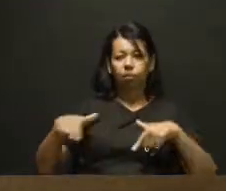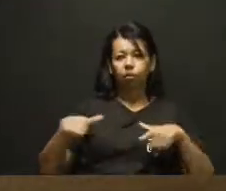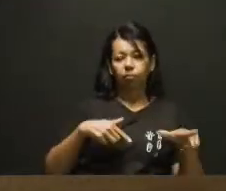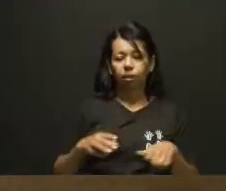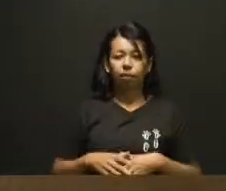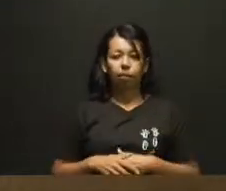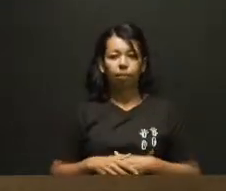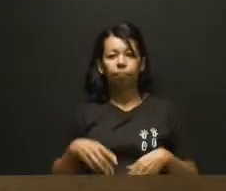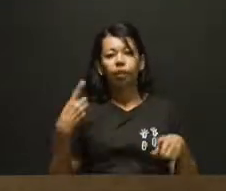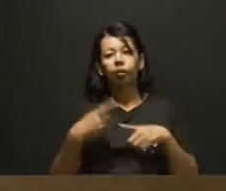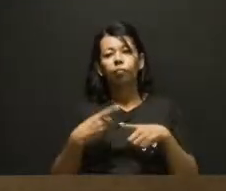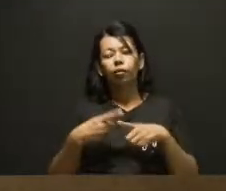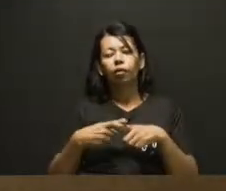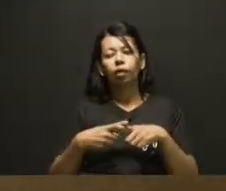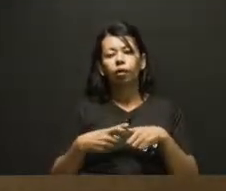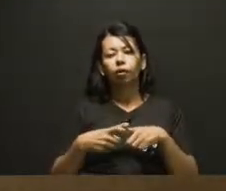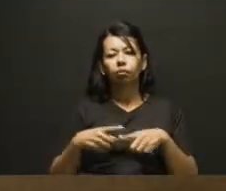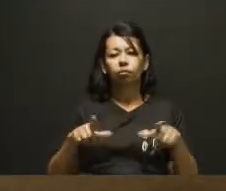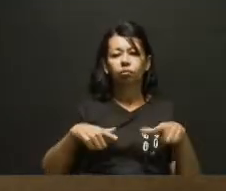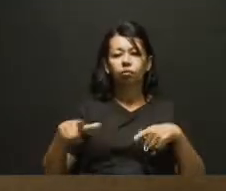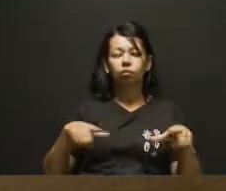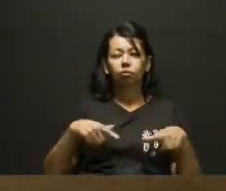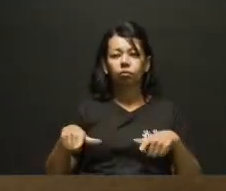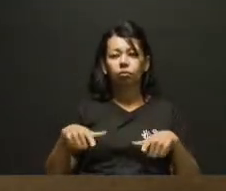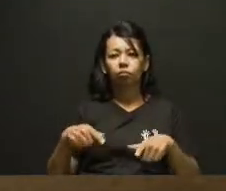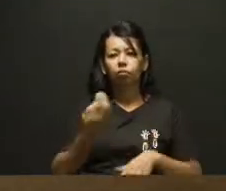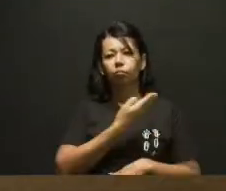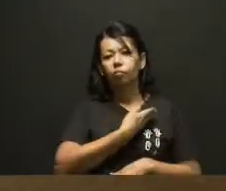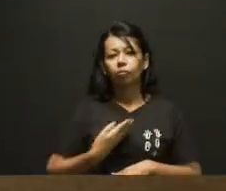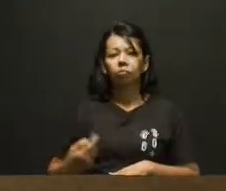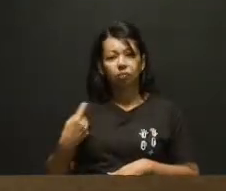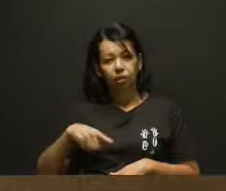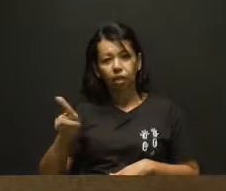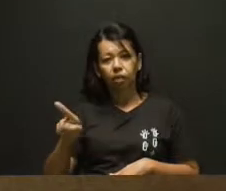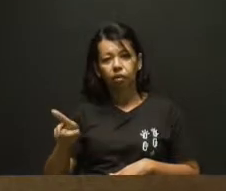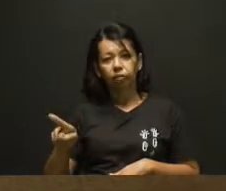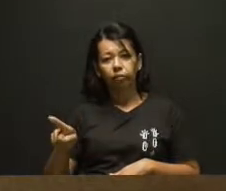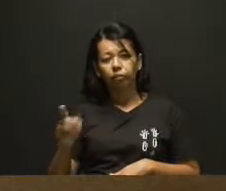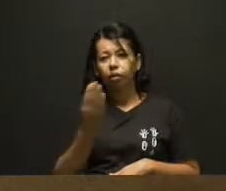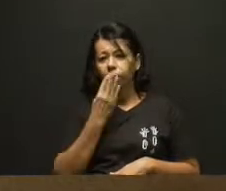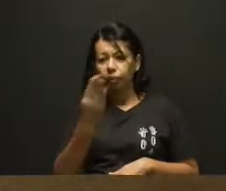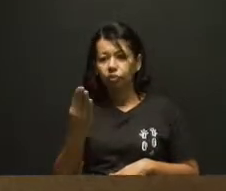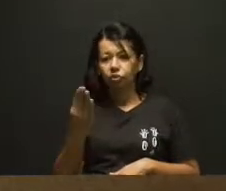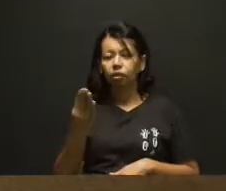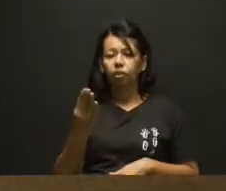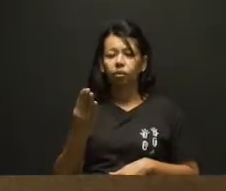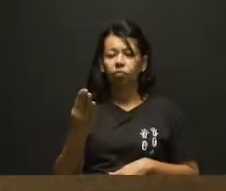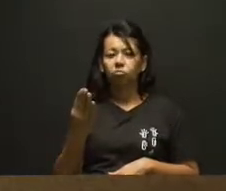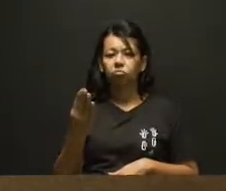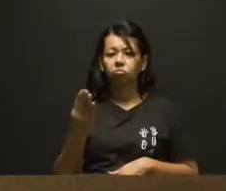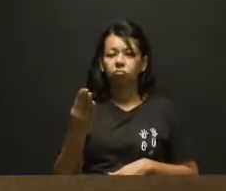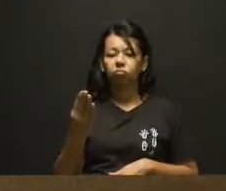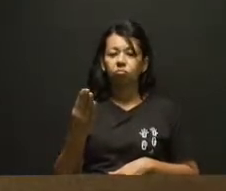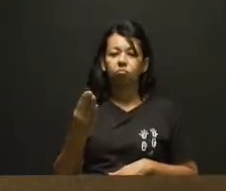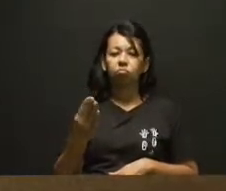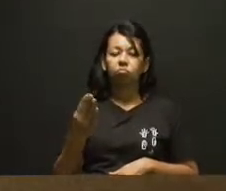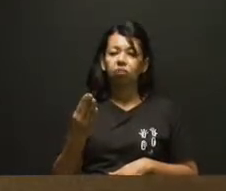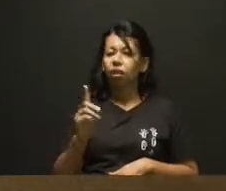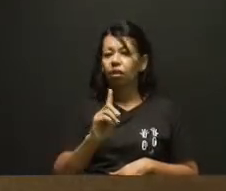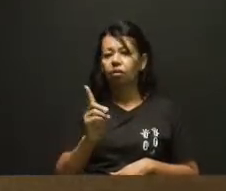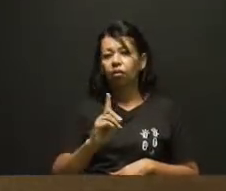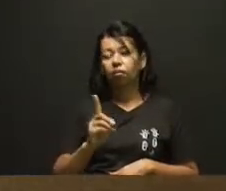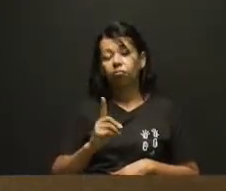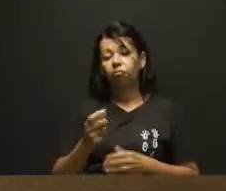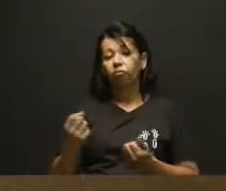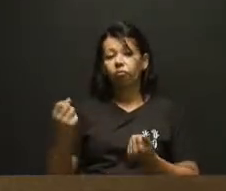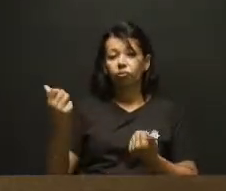os funcionários públicos saíram pediram a ser retirados foram retirados e não foram substituídos